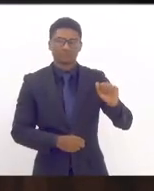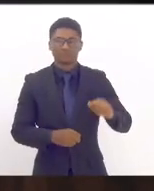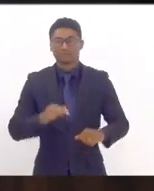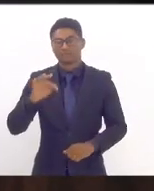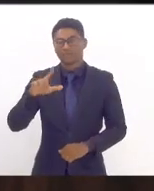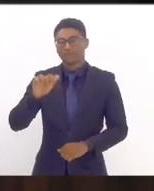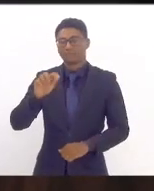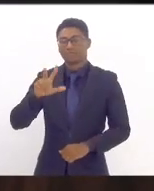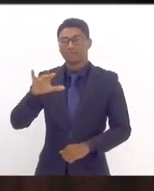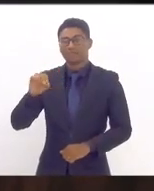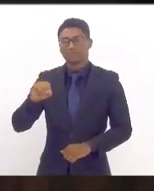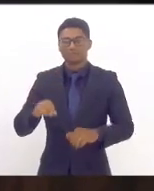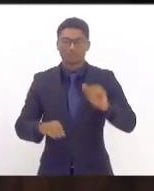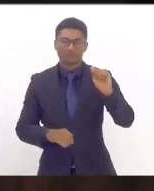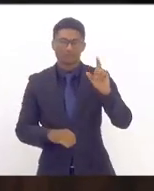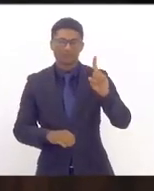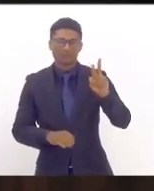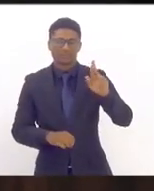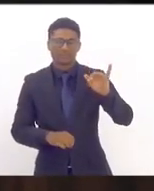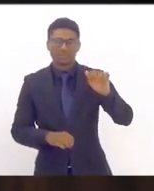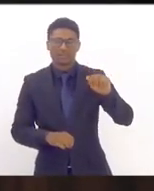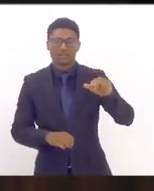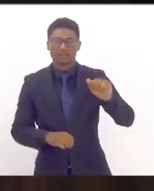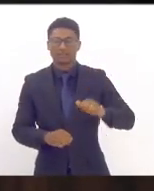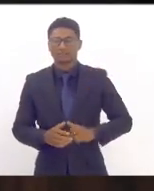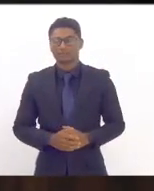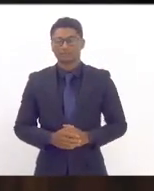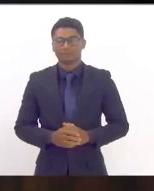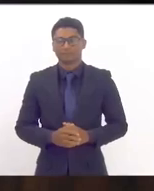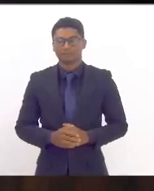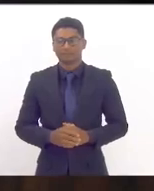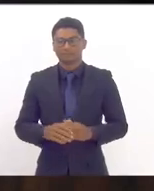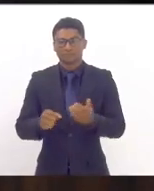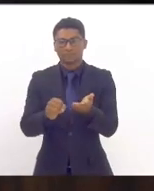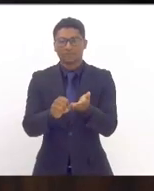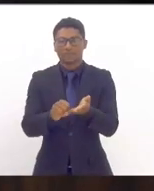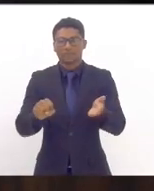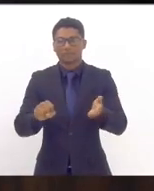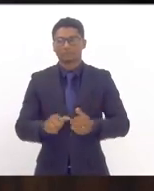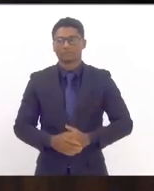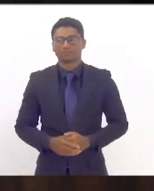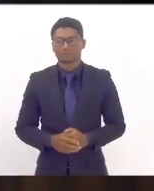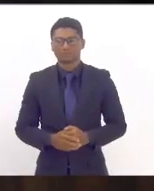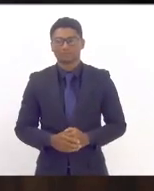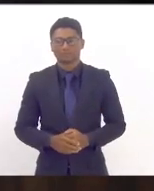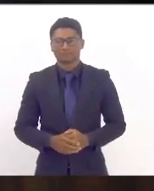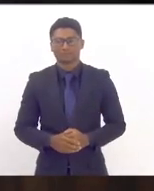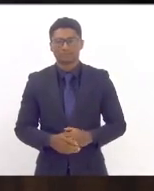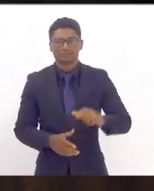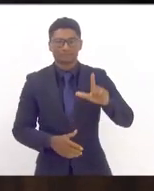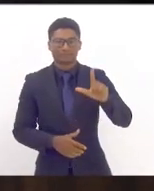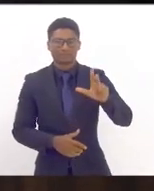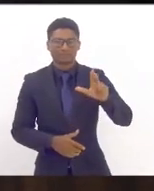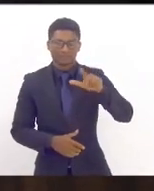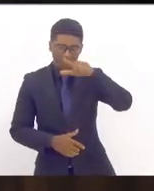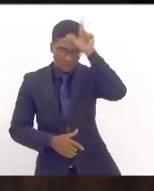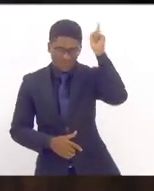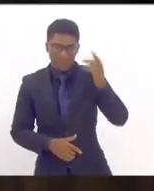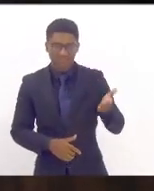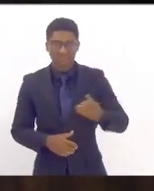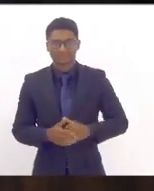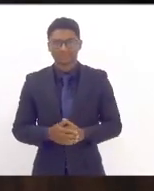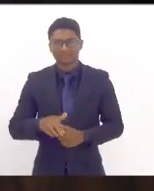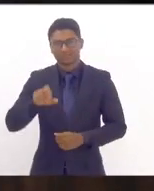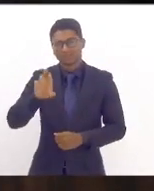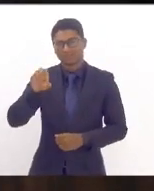Serafim Adriana Baltazar Deputado Samuel Deputado Luiz Paulo Deputado